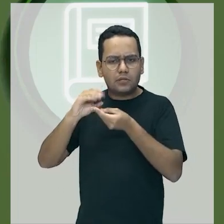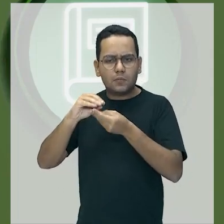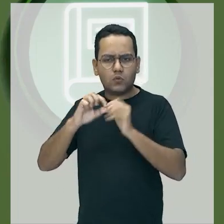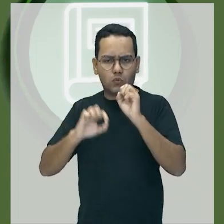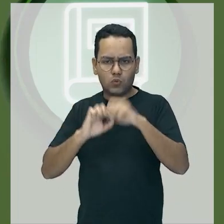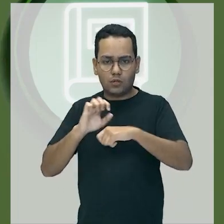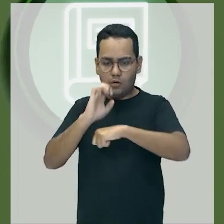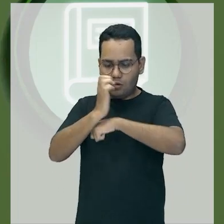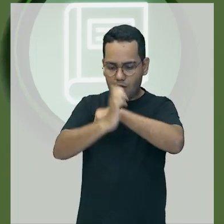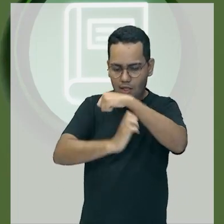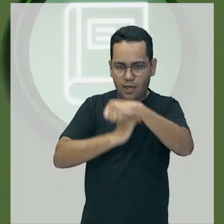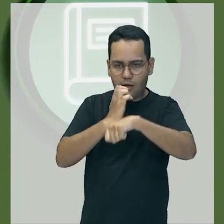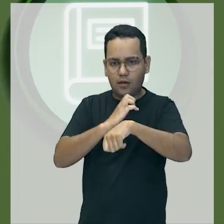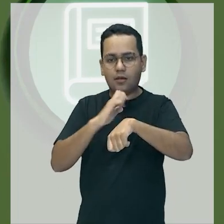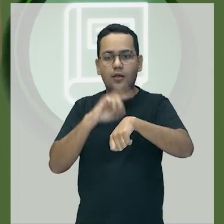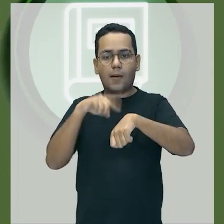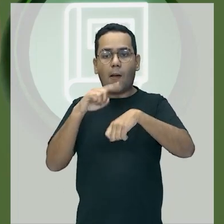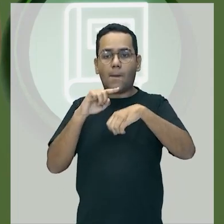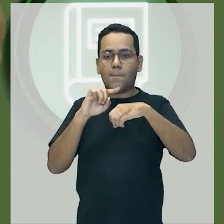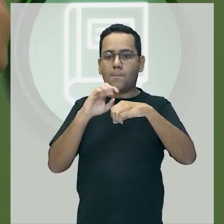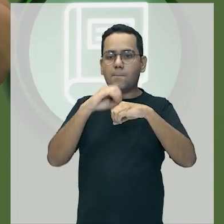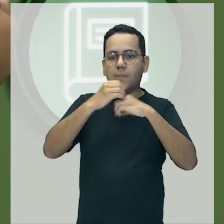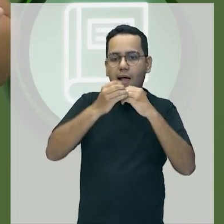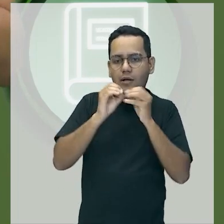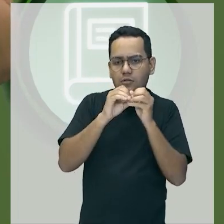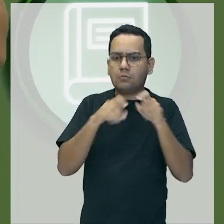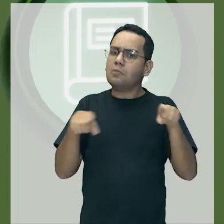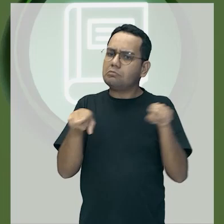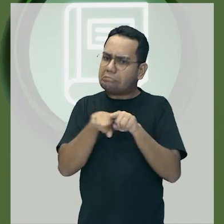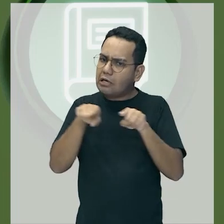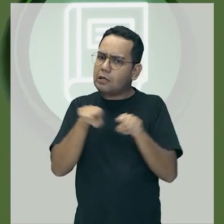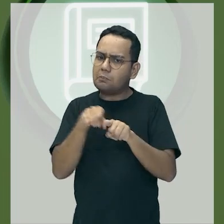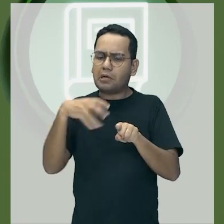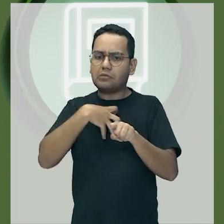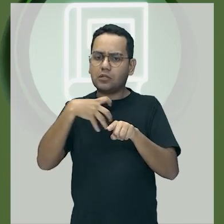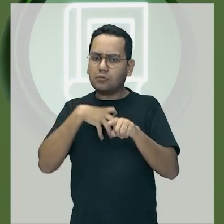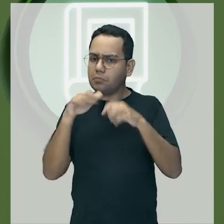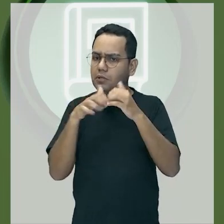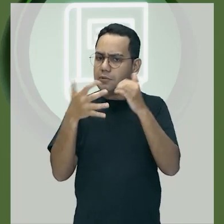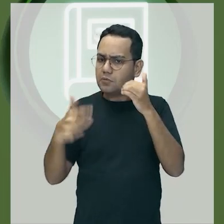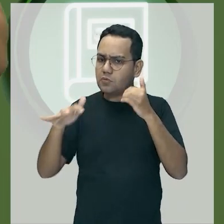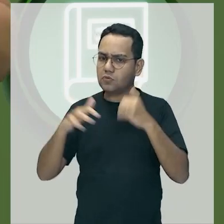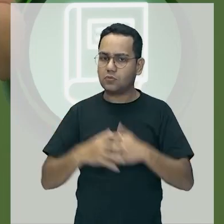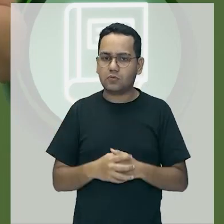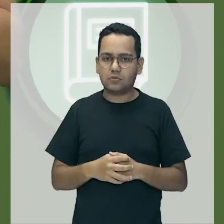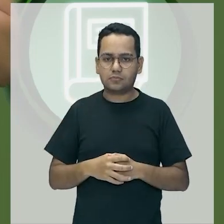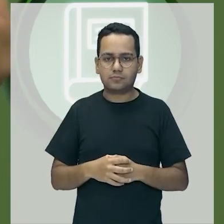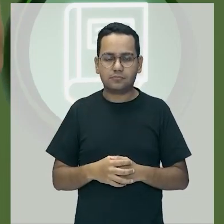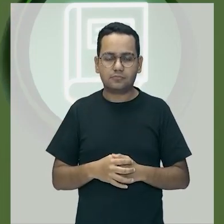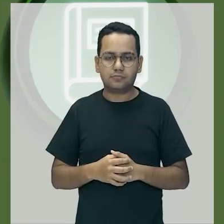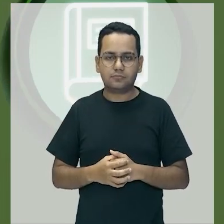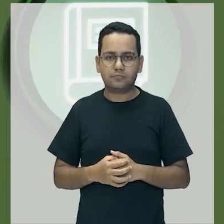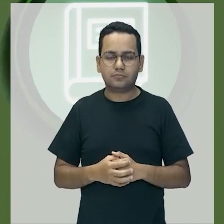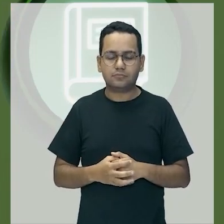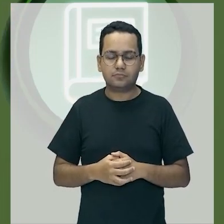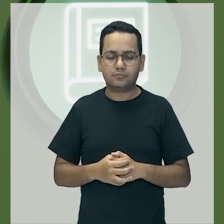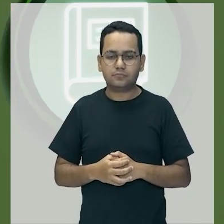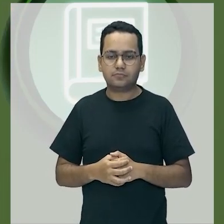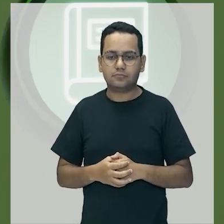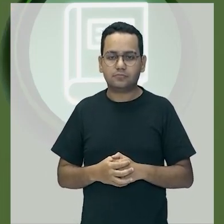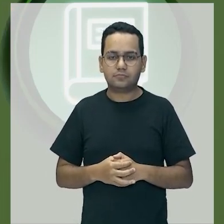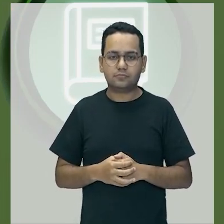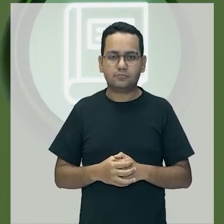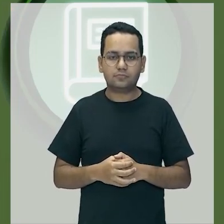é uma partícula, tem comportamento de ondas, tem alguns comportamentos ondulatórios também, tá, pessoal?